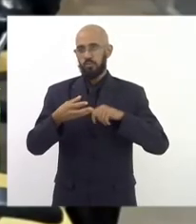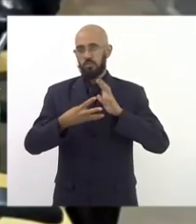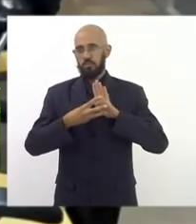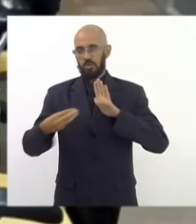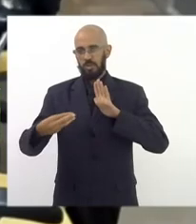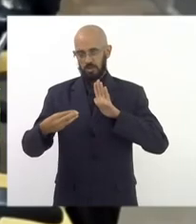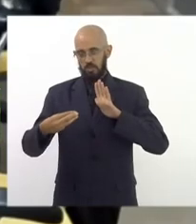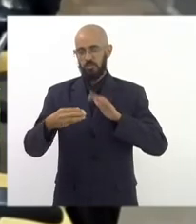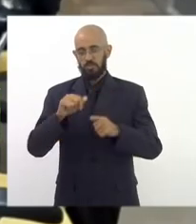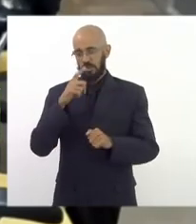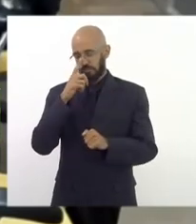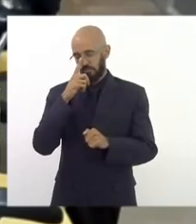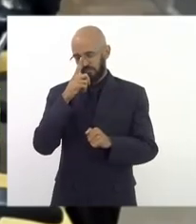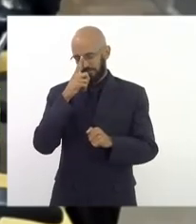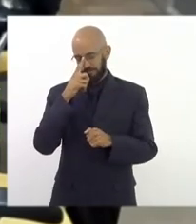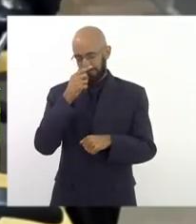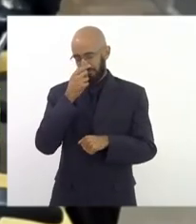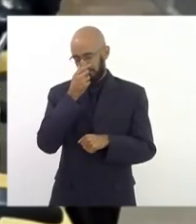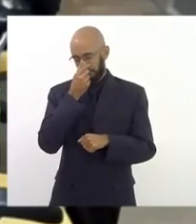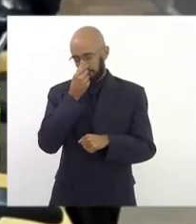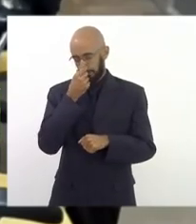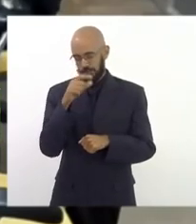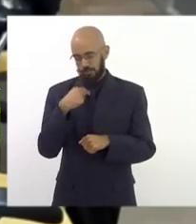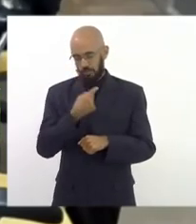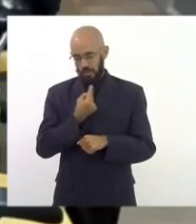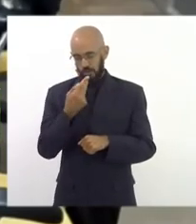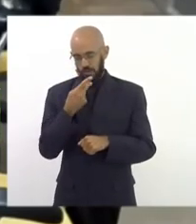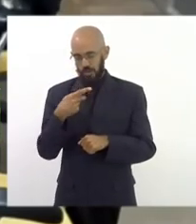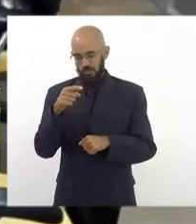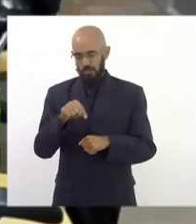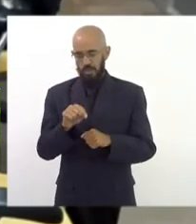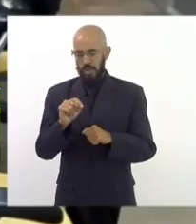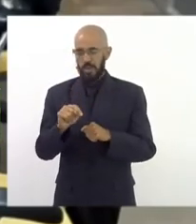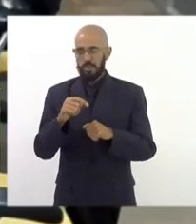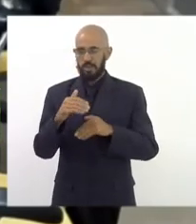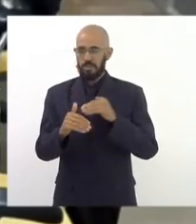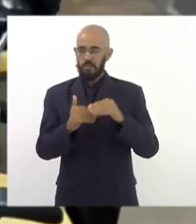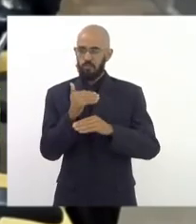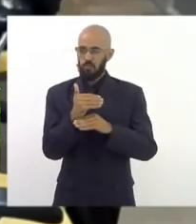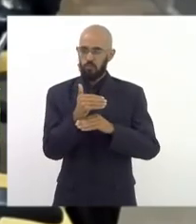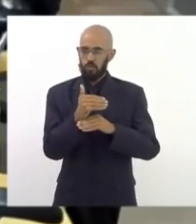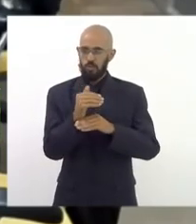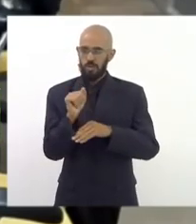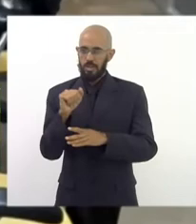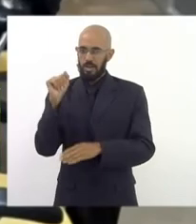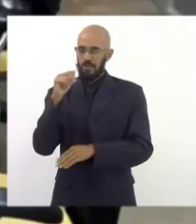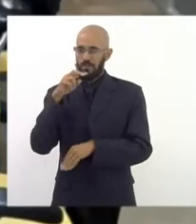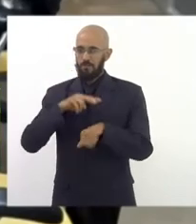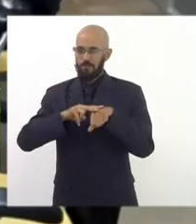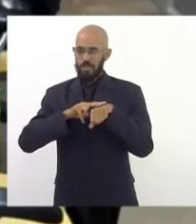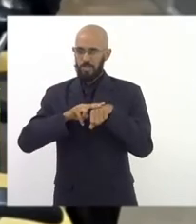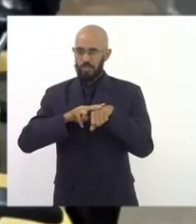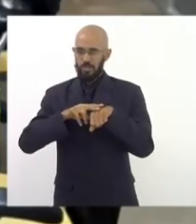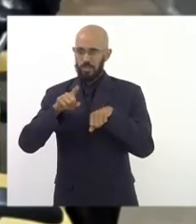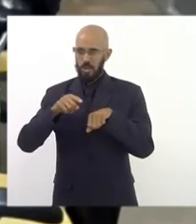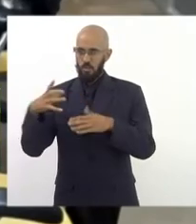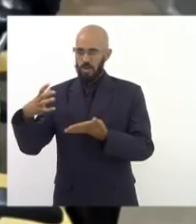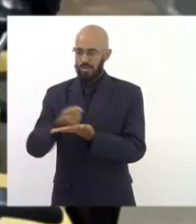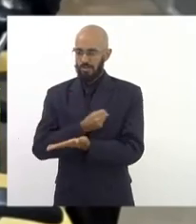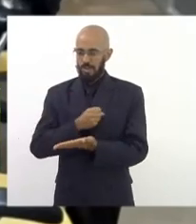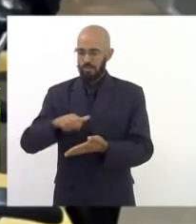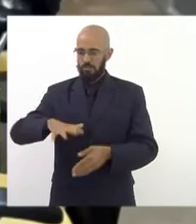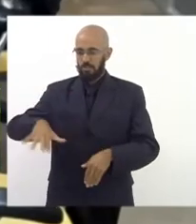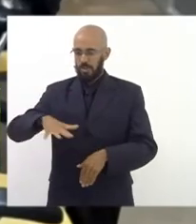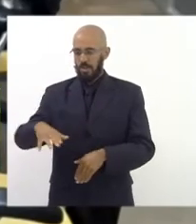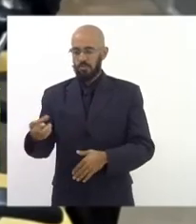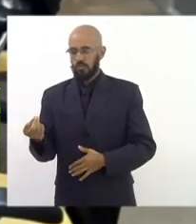nova, como a gente chamava, a nova fronteira verde da economia do Estado, que é o resgate do mercado financeiro com